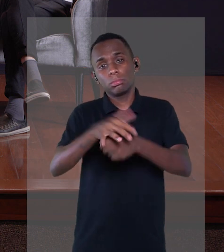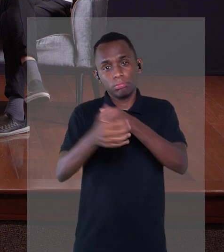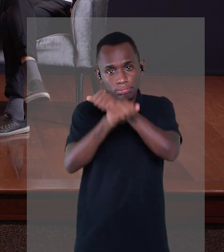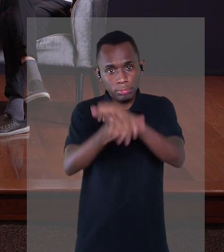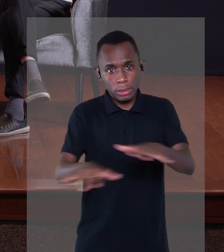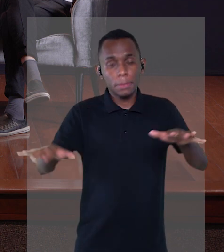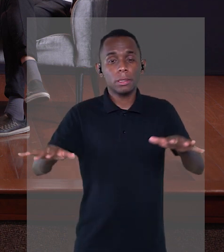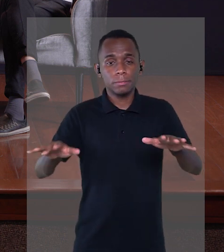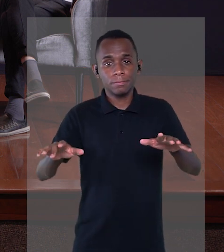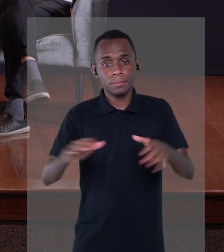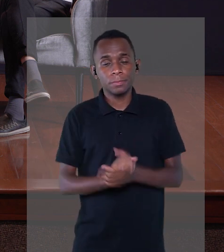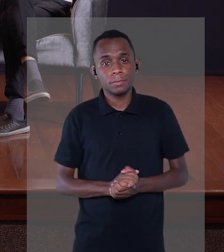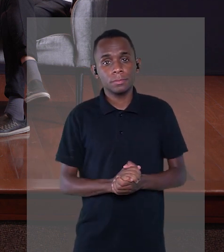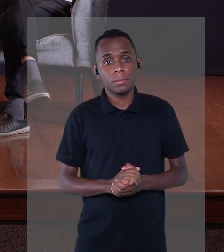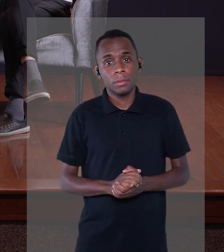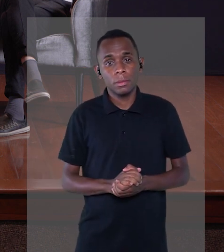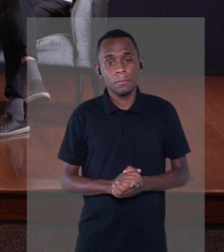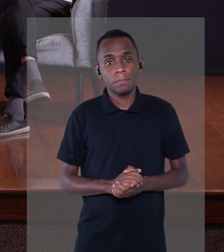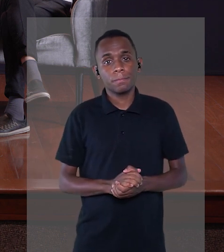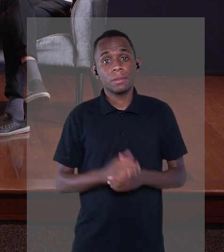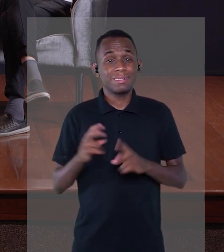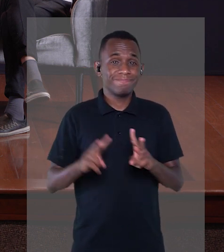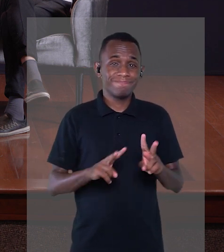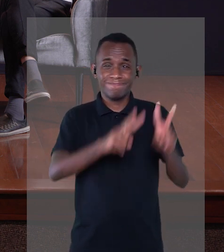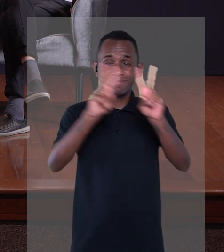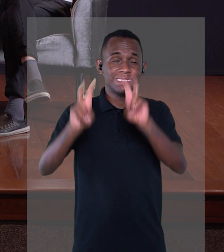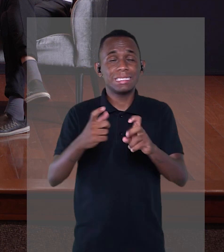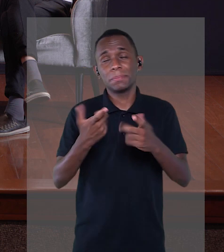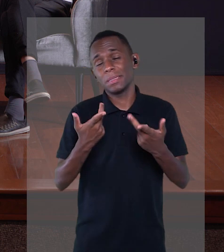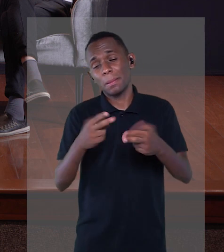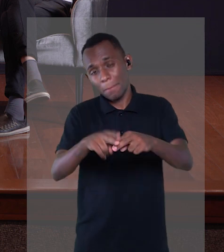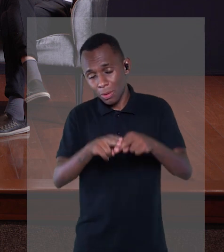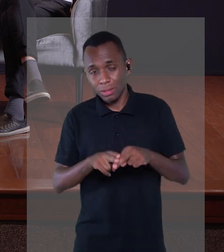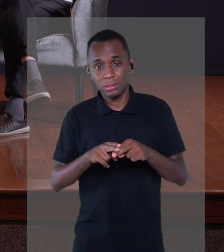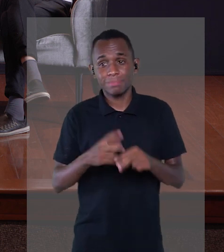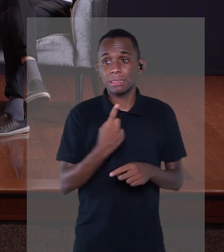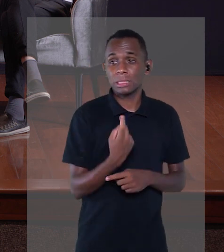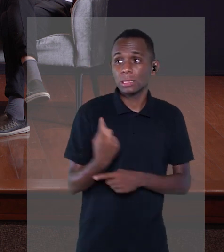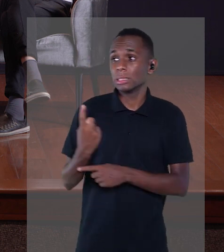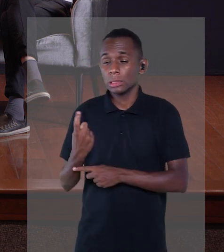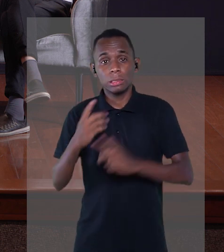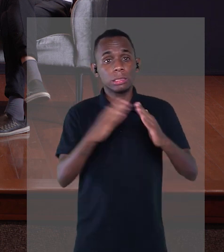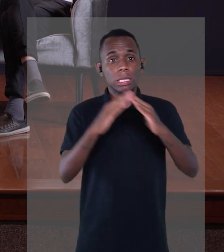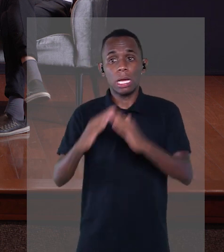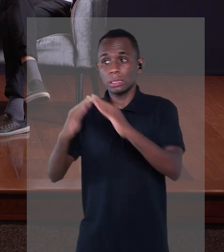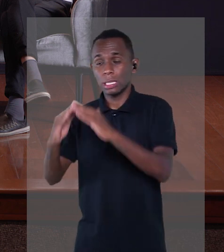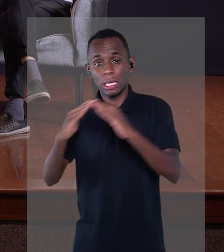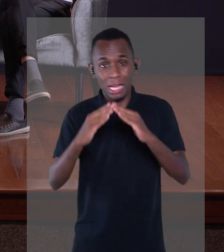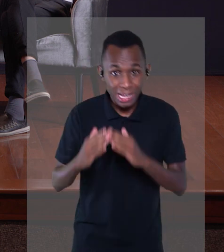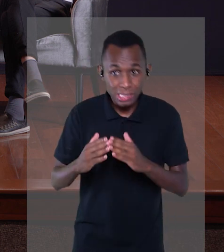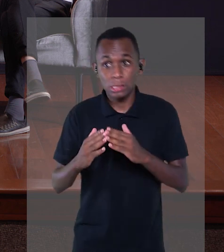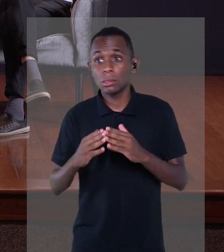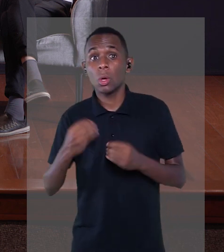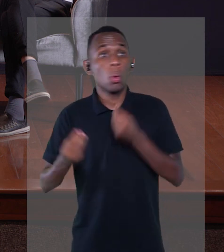pandemia, eu acho que é com a questão do isolamento, né, e com as próprias incertezas que cercavam aquele momento,